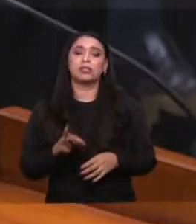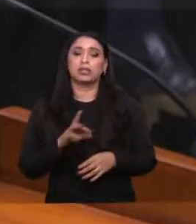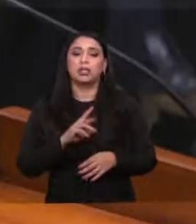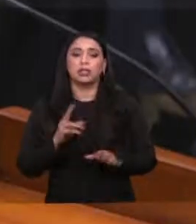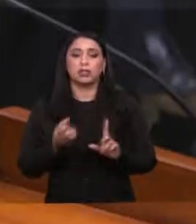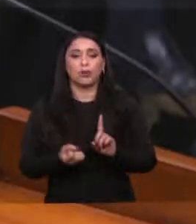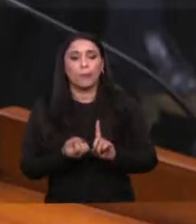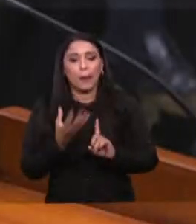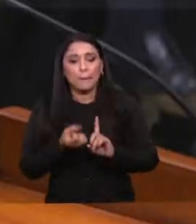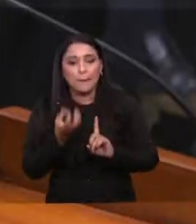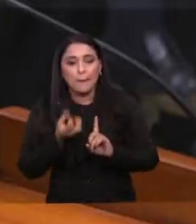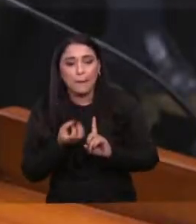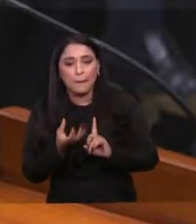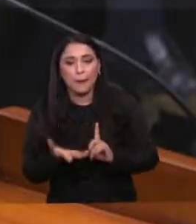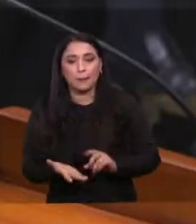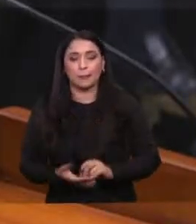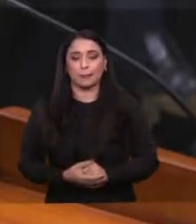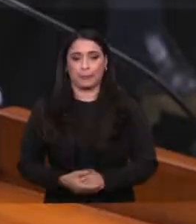penal.